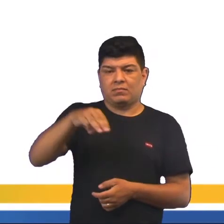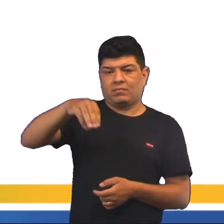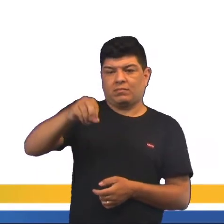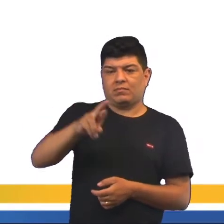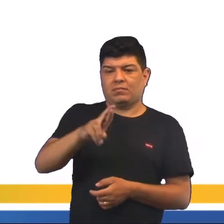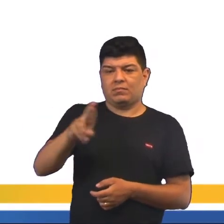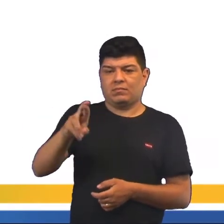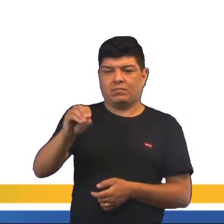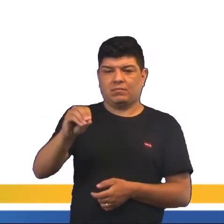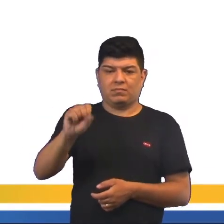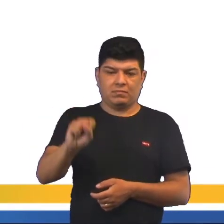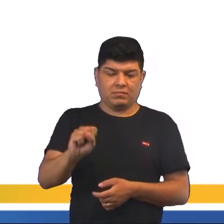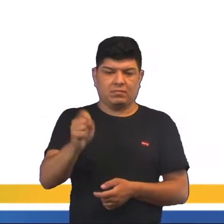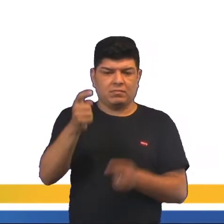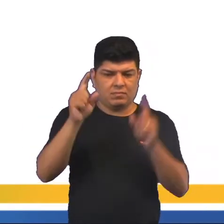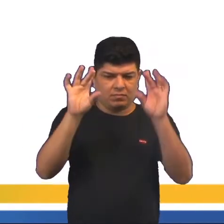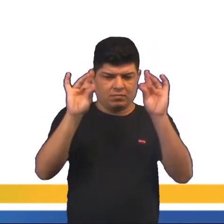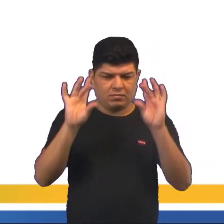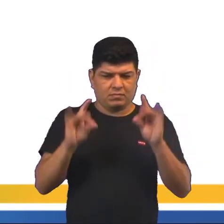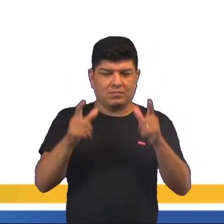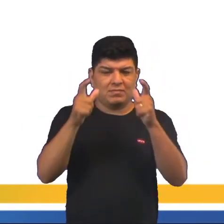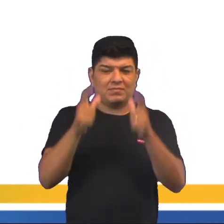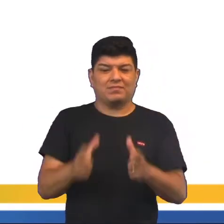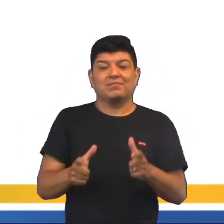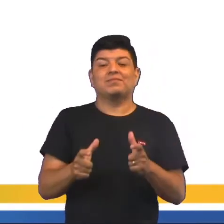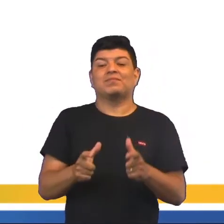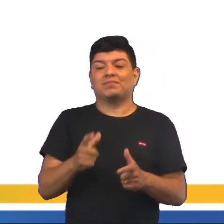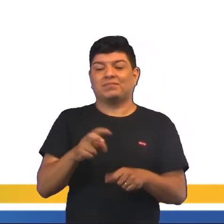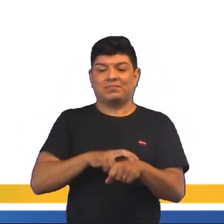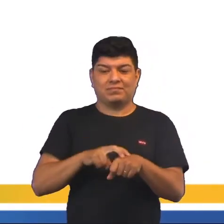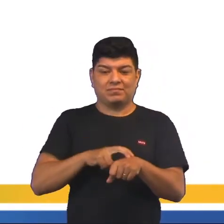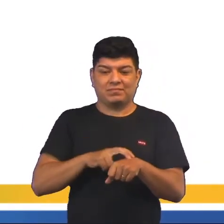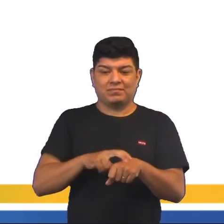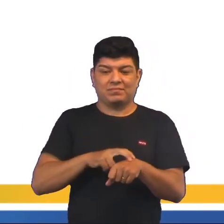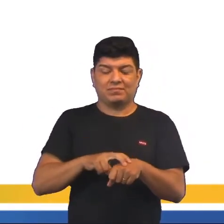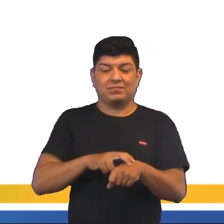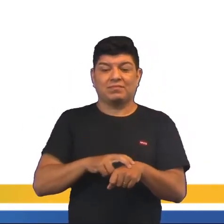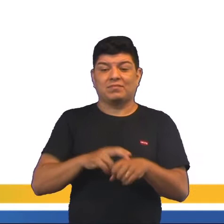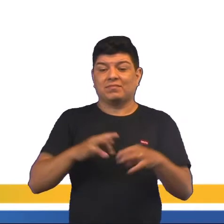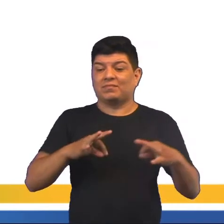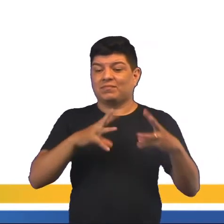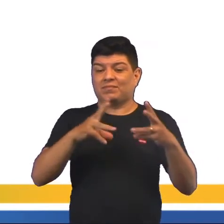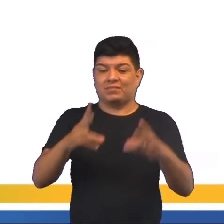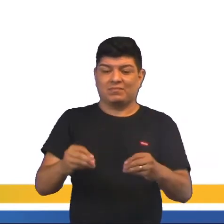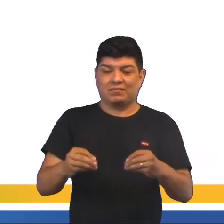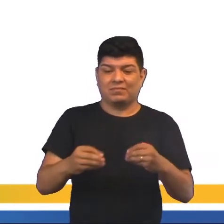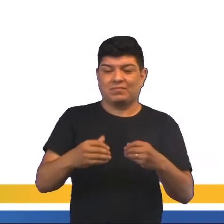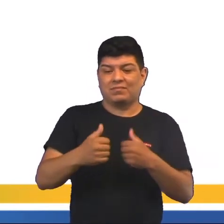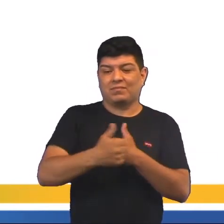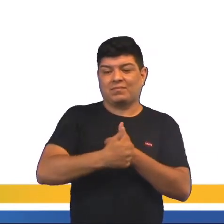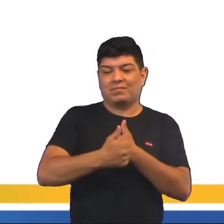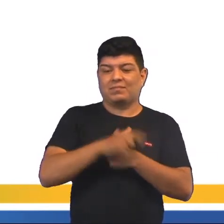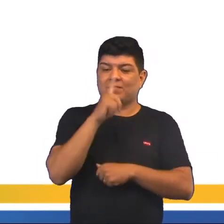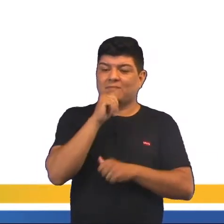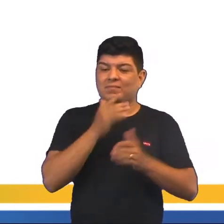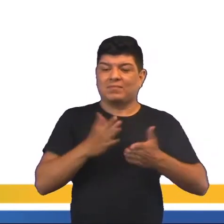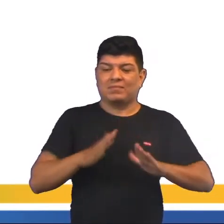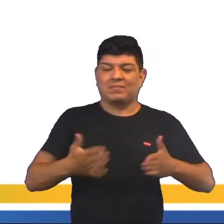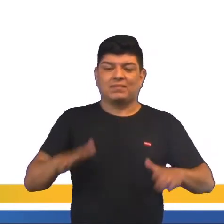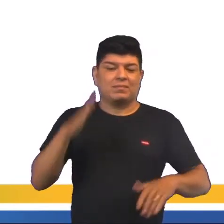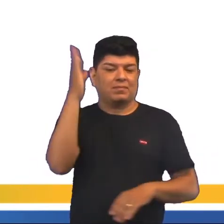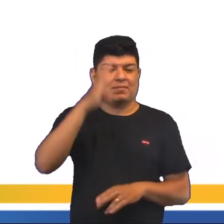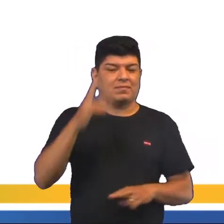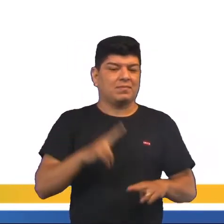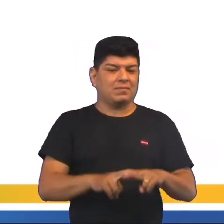morros. Então, olha o detalhe aí, a localização dele de verde, que ele faz todo o contorno do litoral brasileiro.